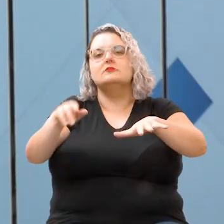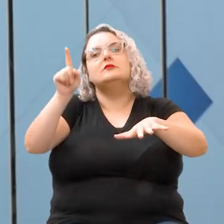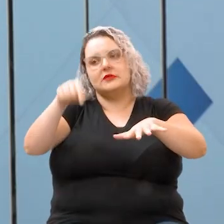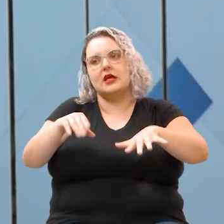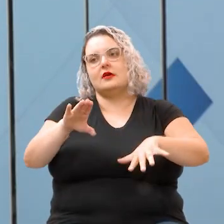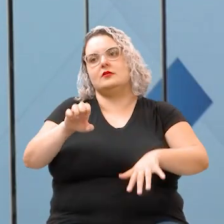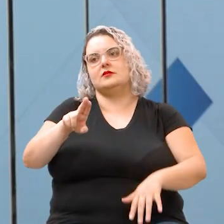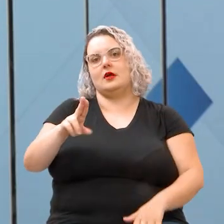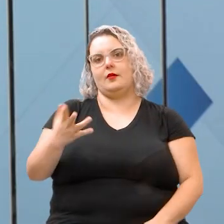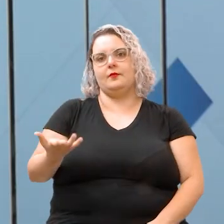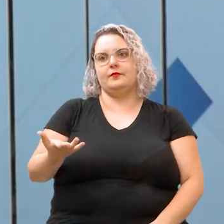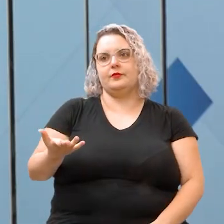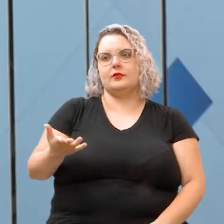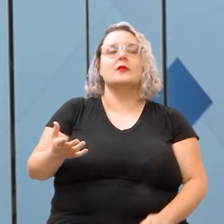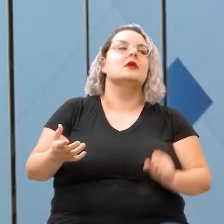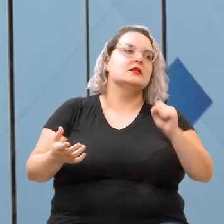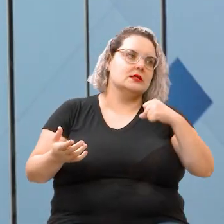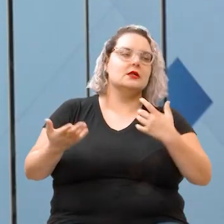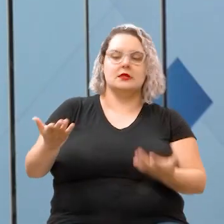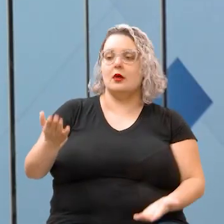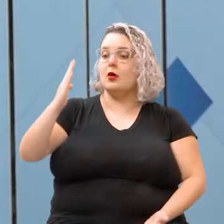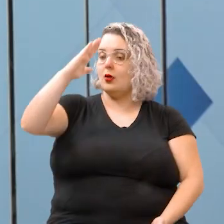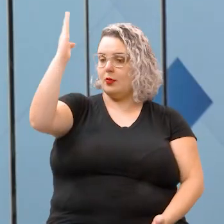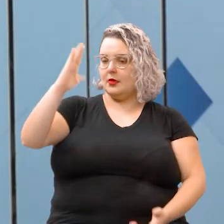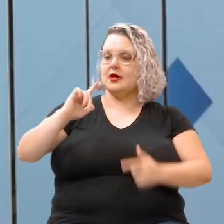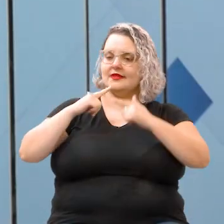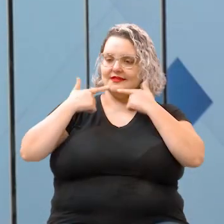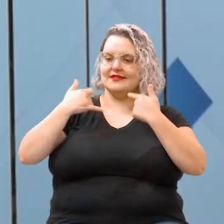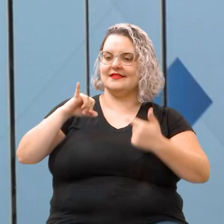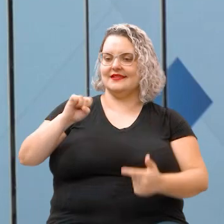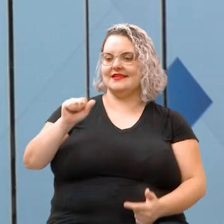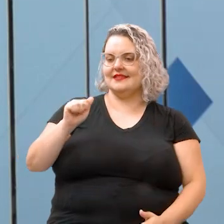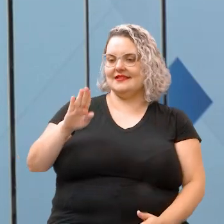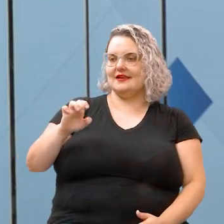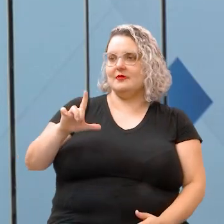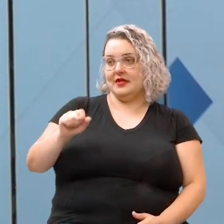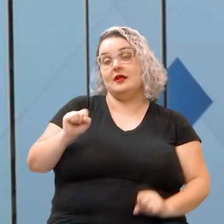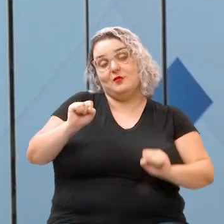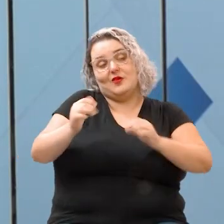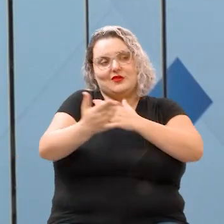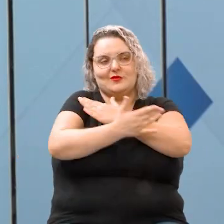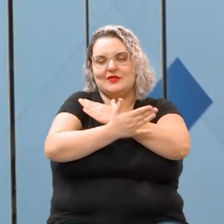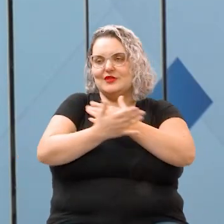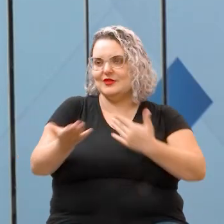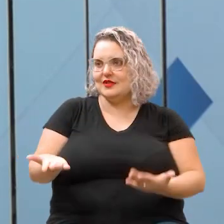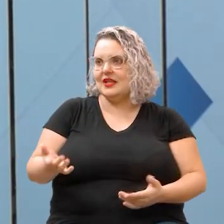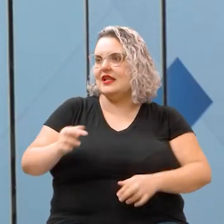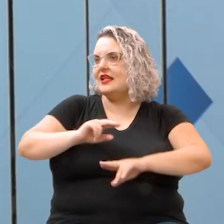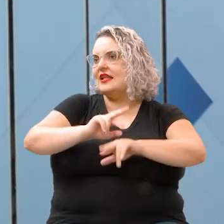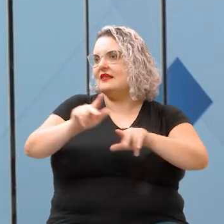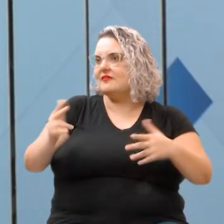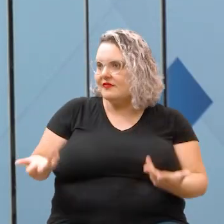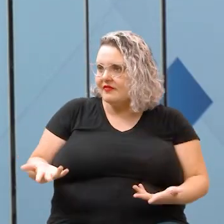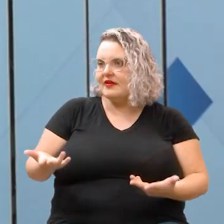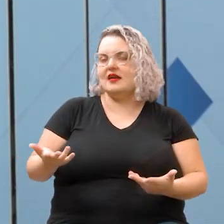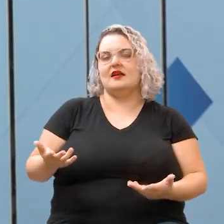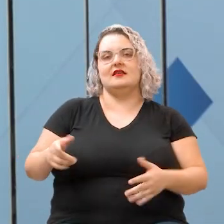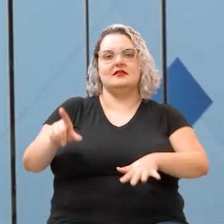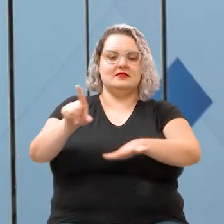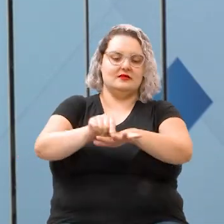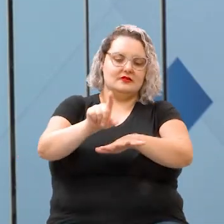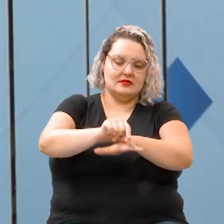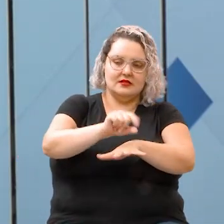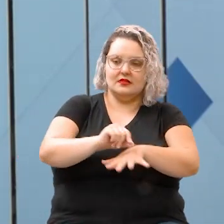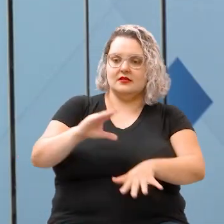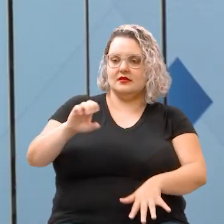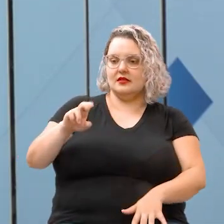Sorridente. Sim. Então, assim, o Brasil Sorridente, a Isabela pode me ajudar, ele tem várias vertentes, né? Ele tem o CEL,